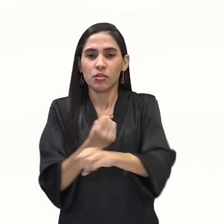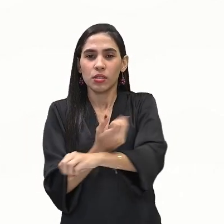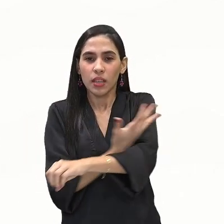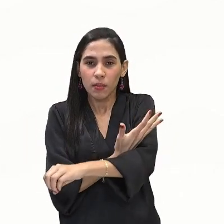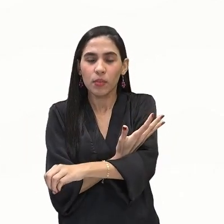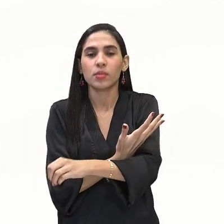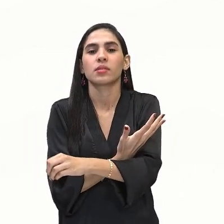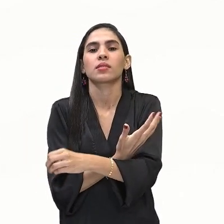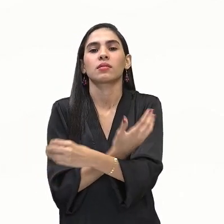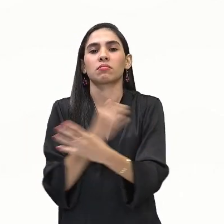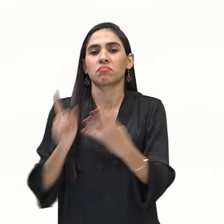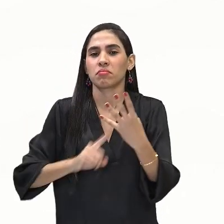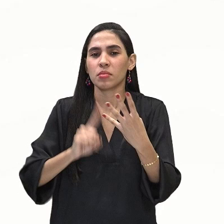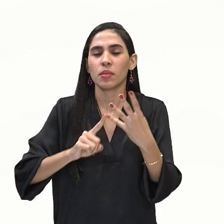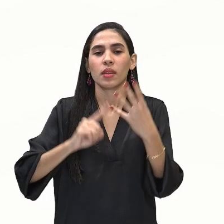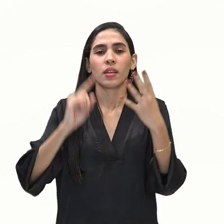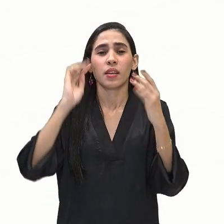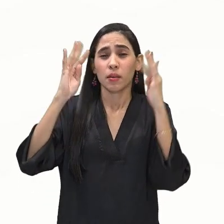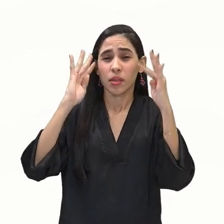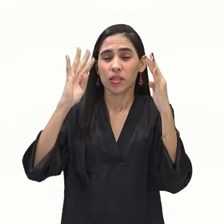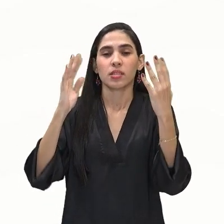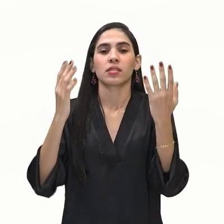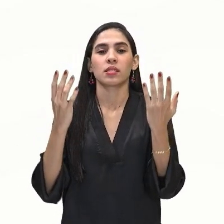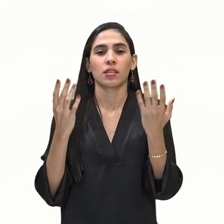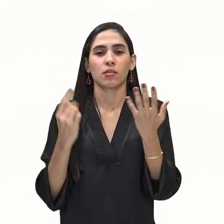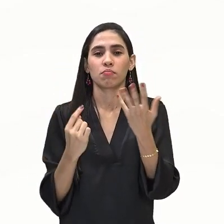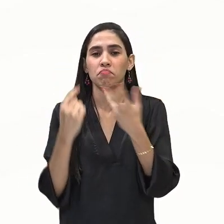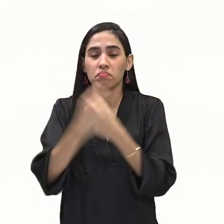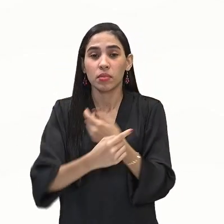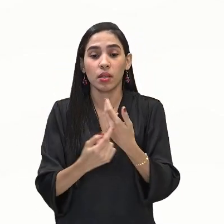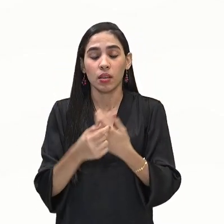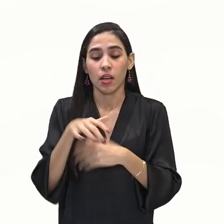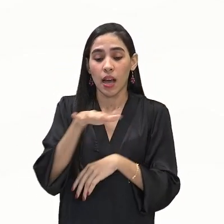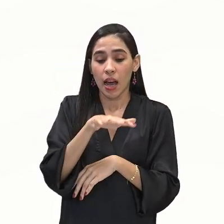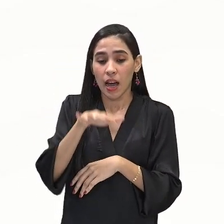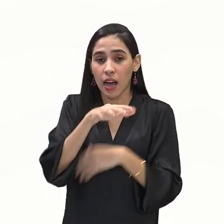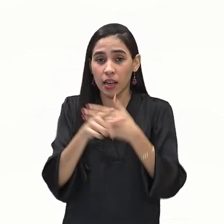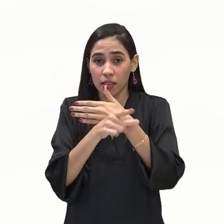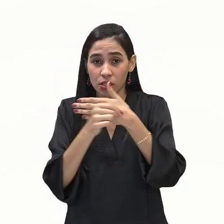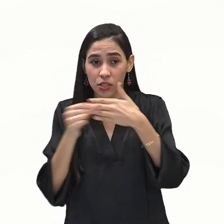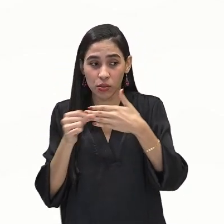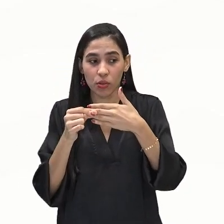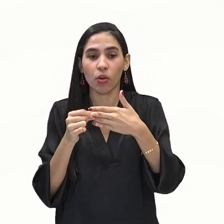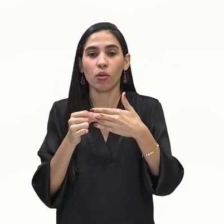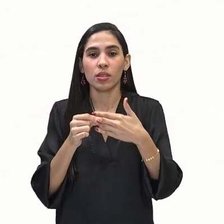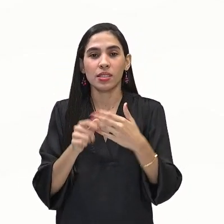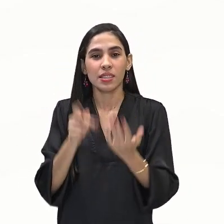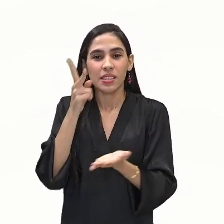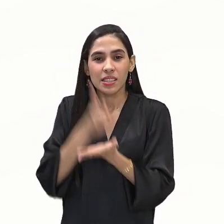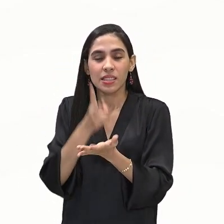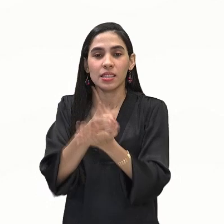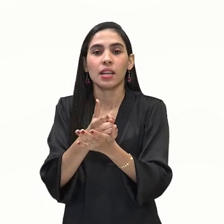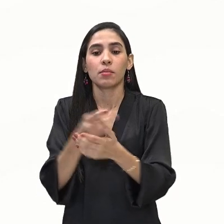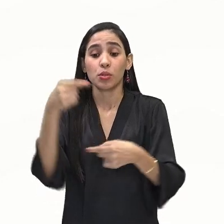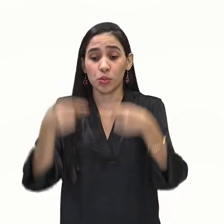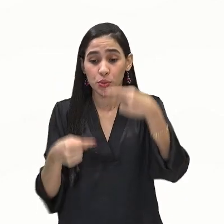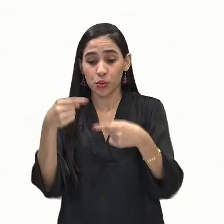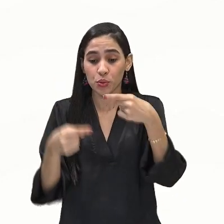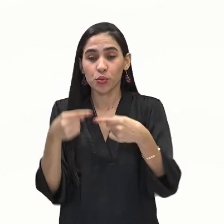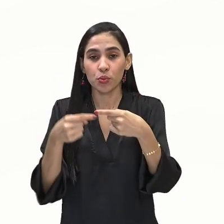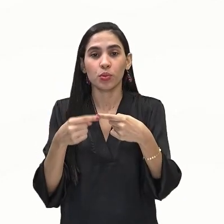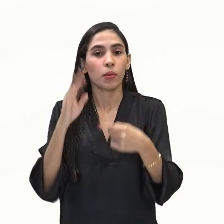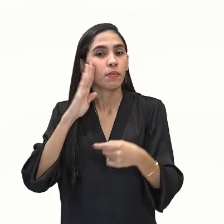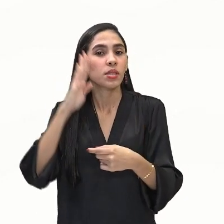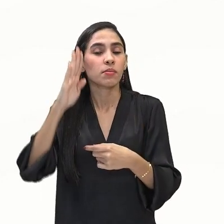emoção, imaginação criadora. Os poetas vão se colocar no centro das discussões e vão